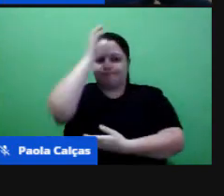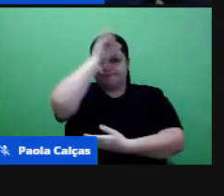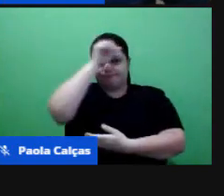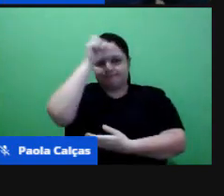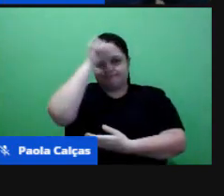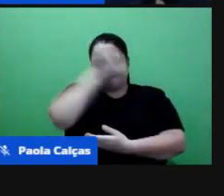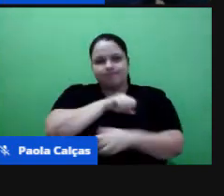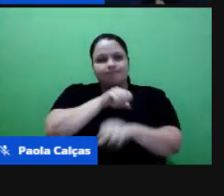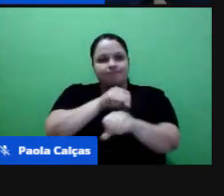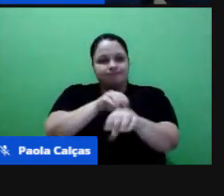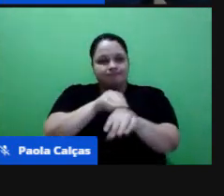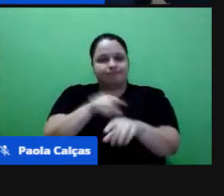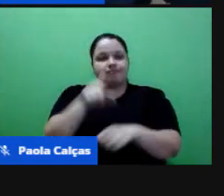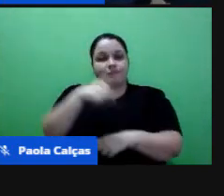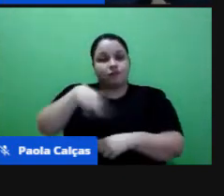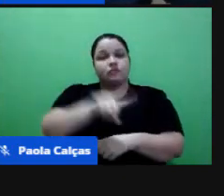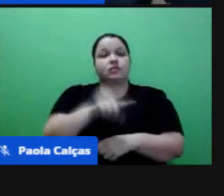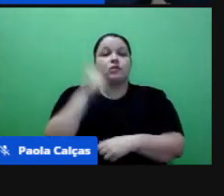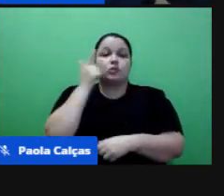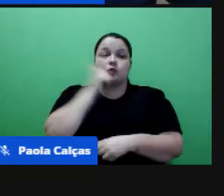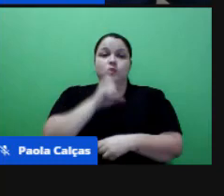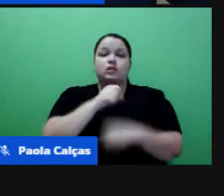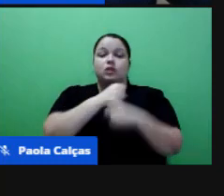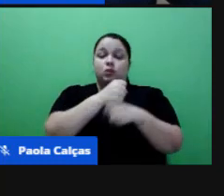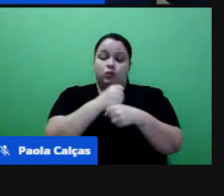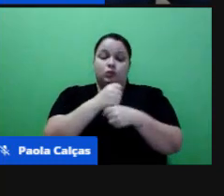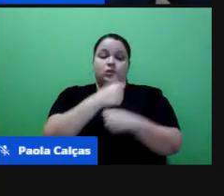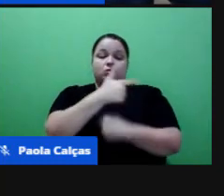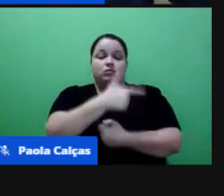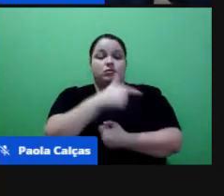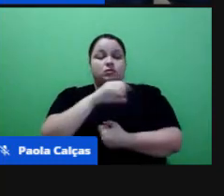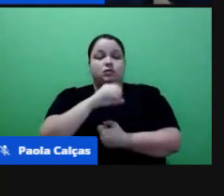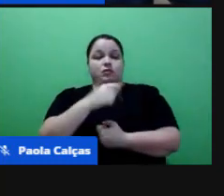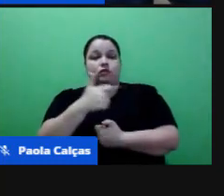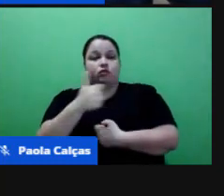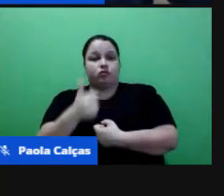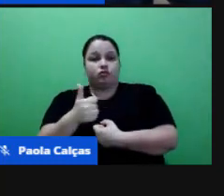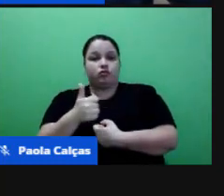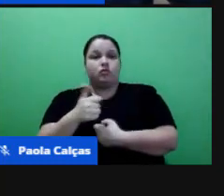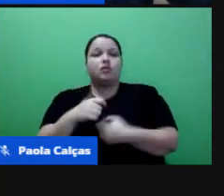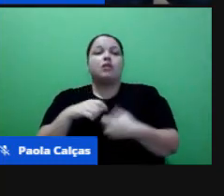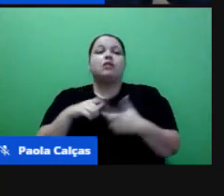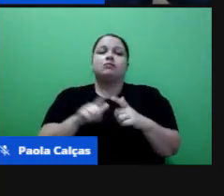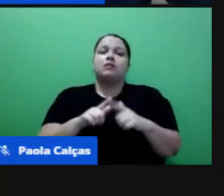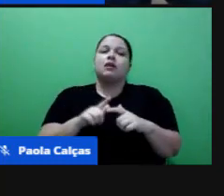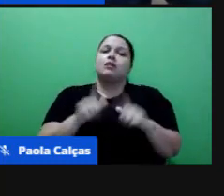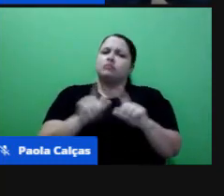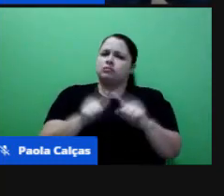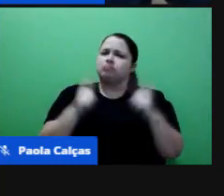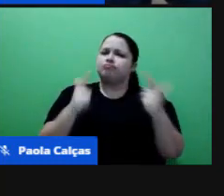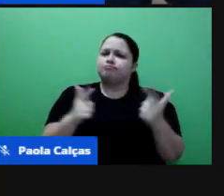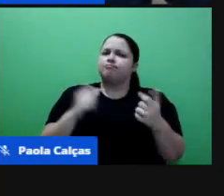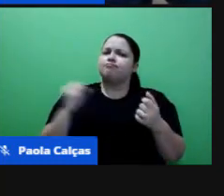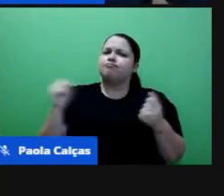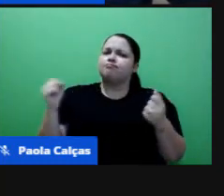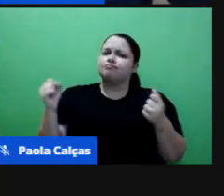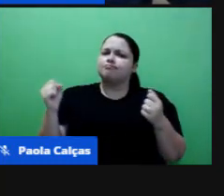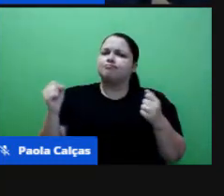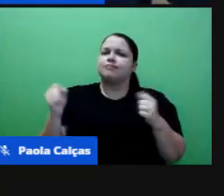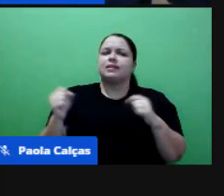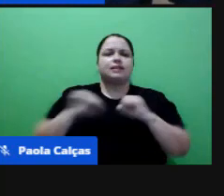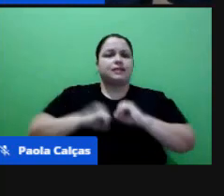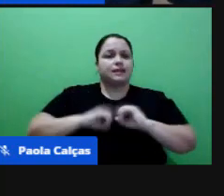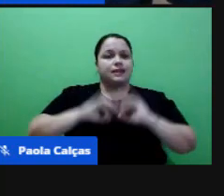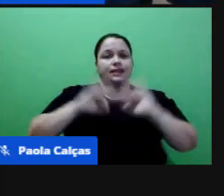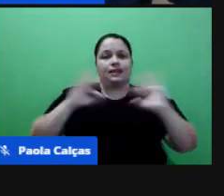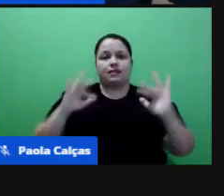gente consiga um ano letivo com muito sucesso e com muita transparência. Queremos agradecer a presença de